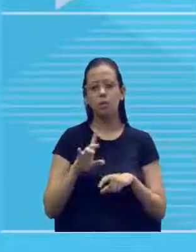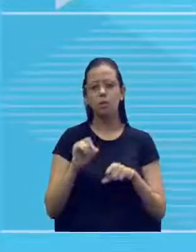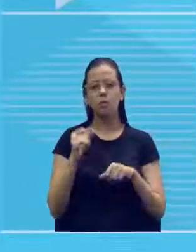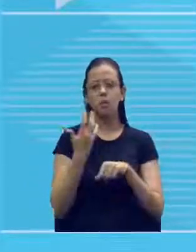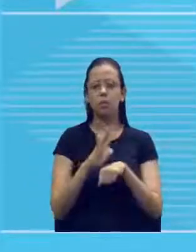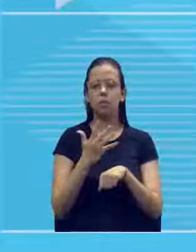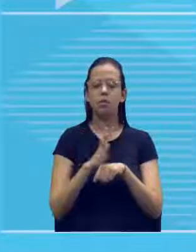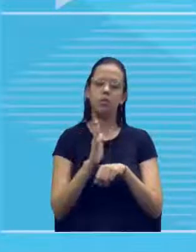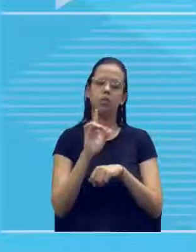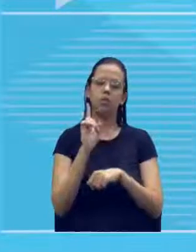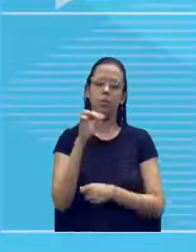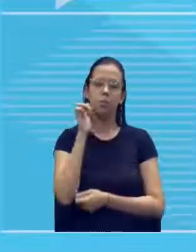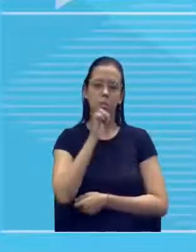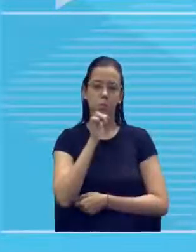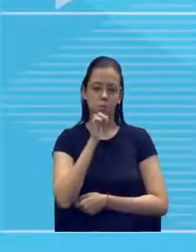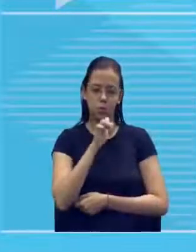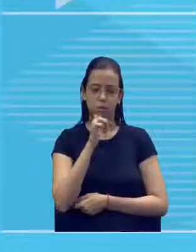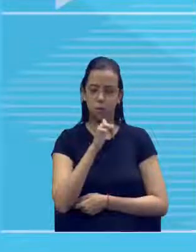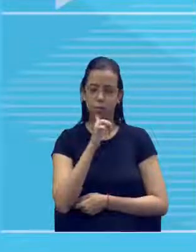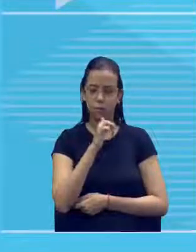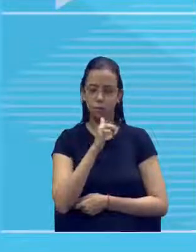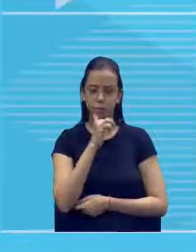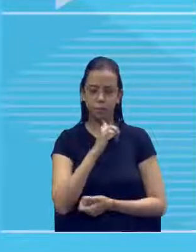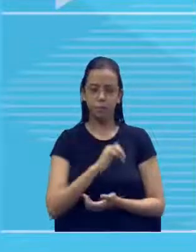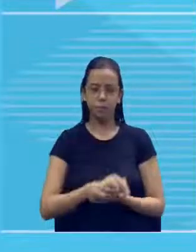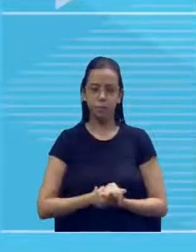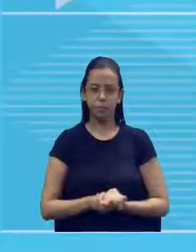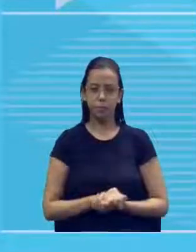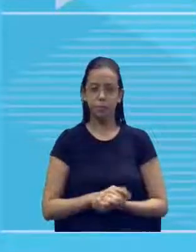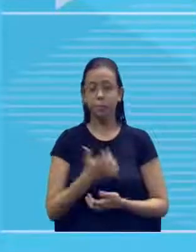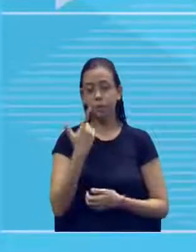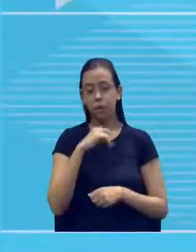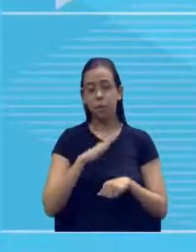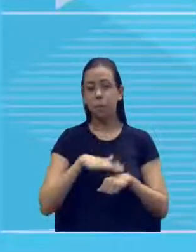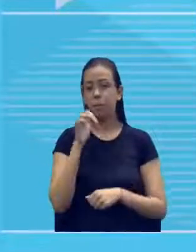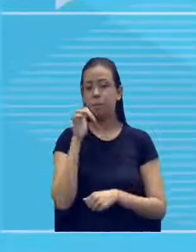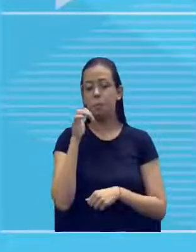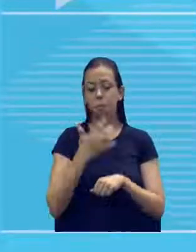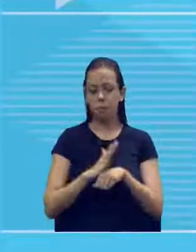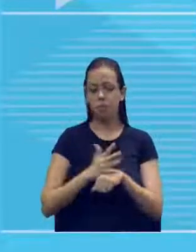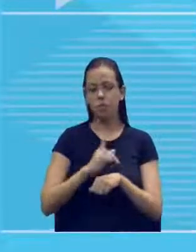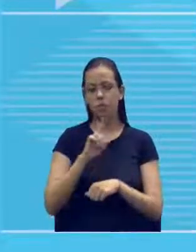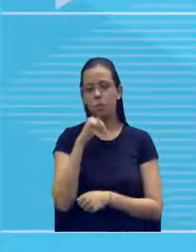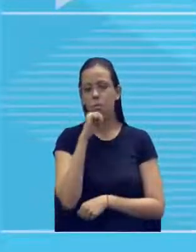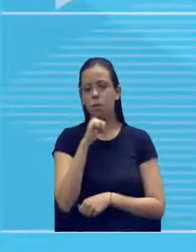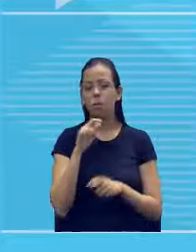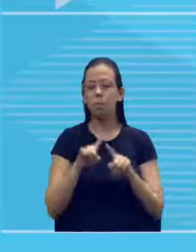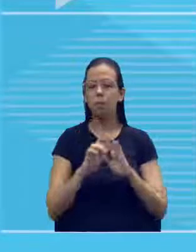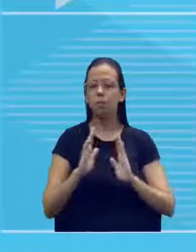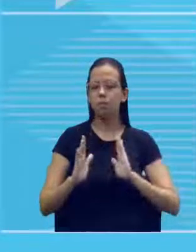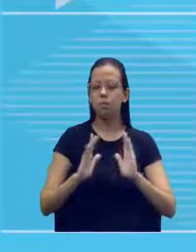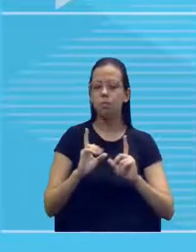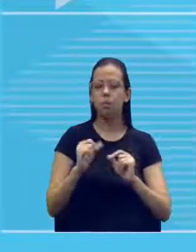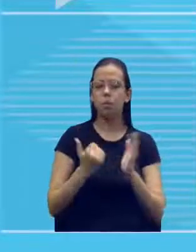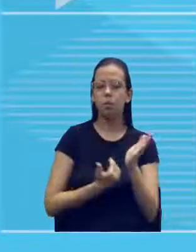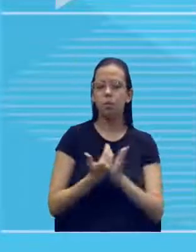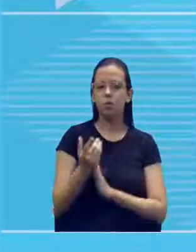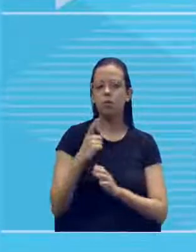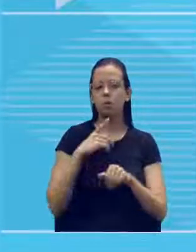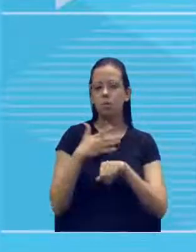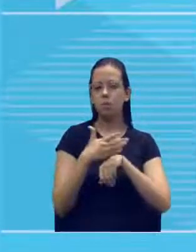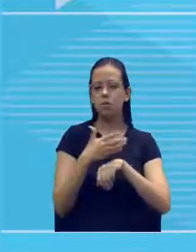praticado por mulheres. Mas aí foi nessa época que começou a ter a participação de algumas damas da